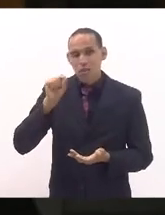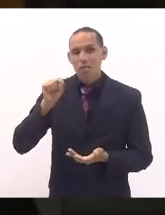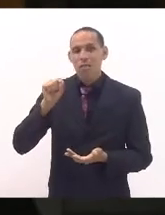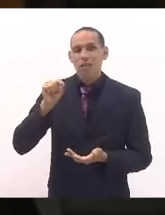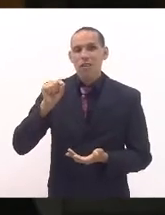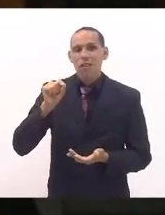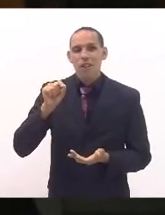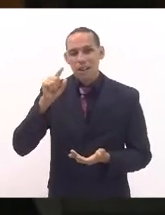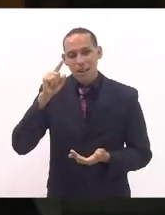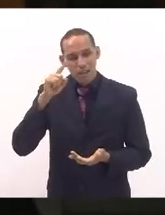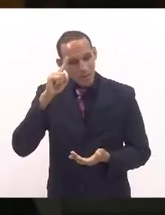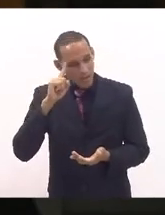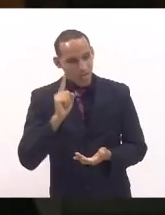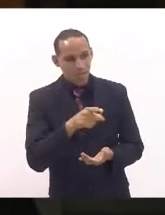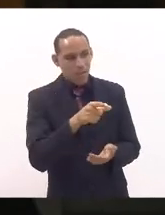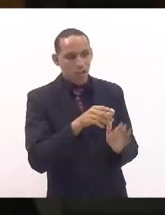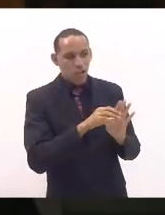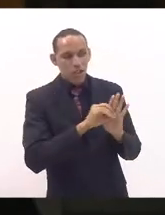indica errado.